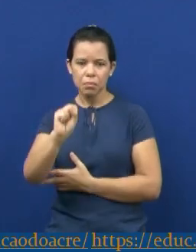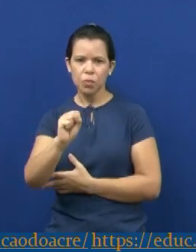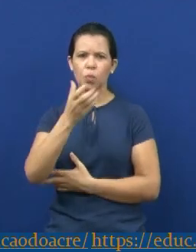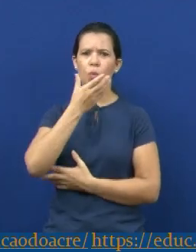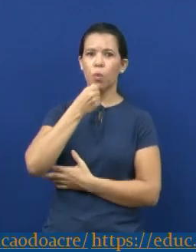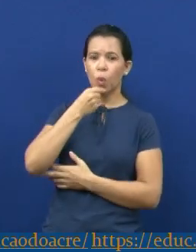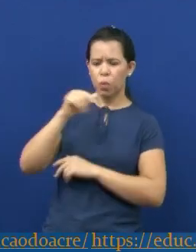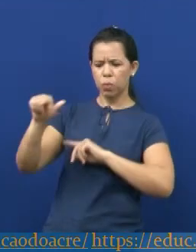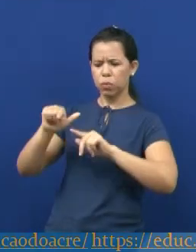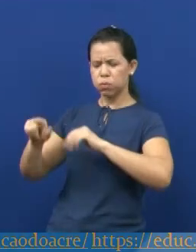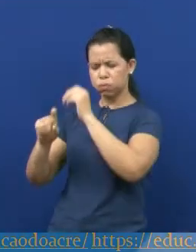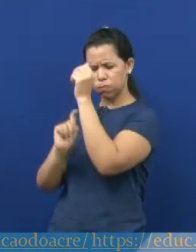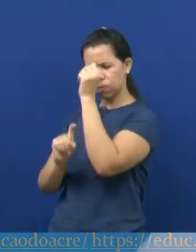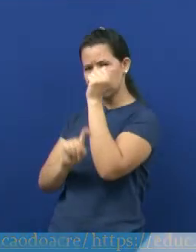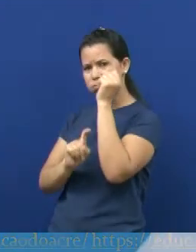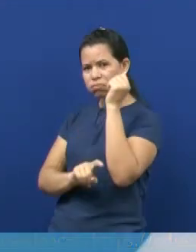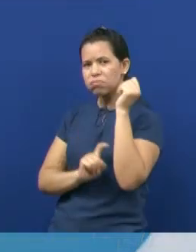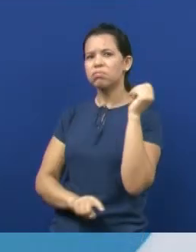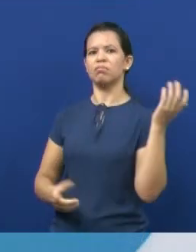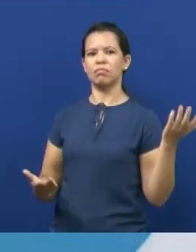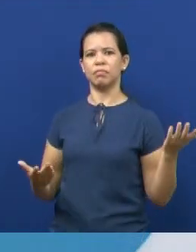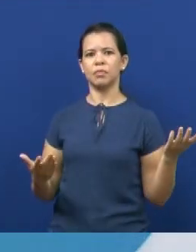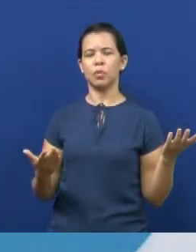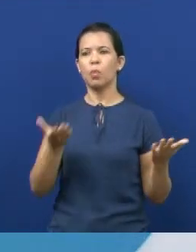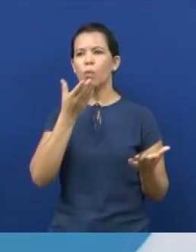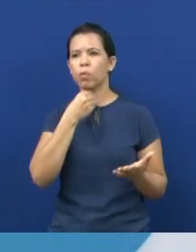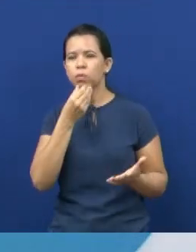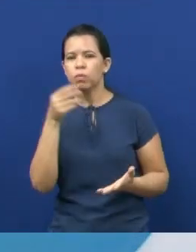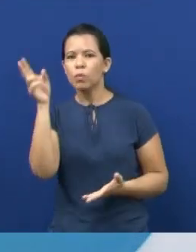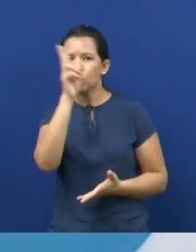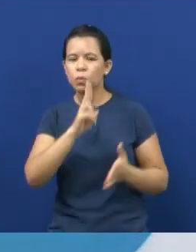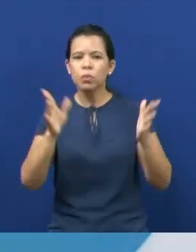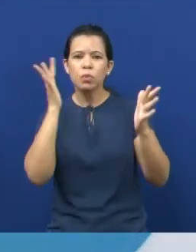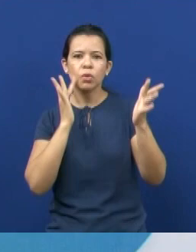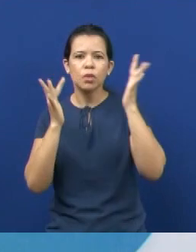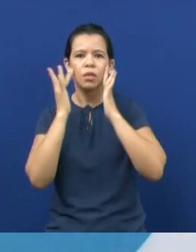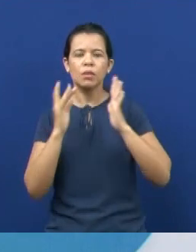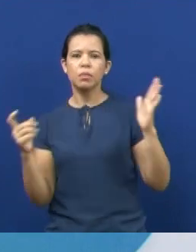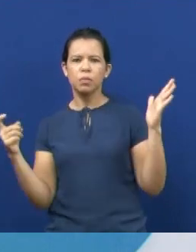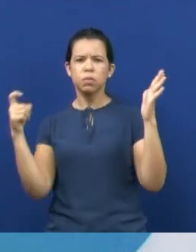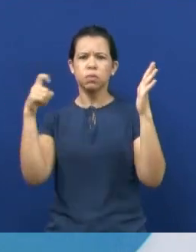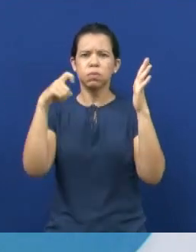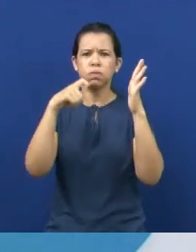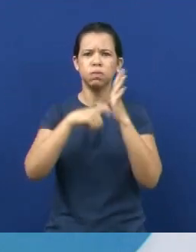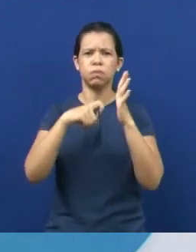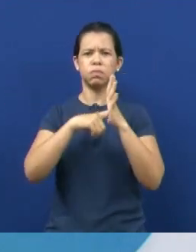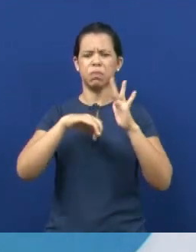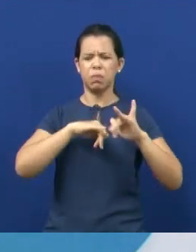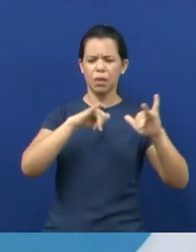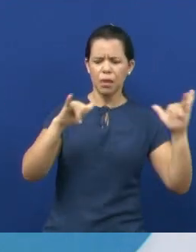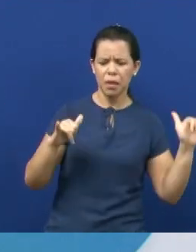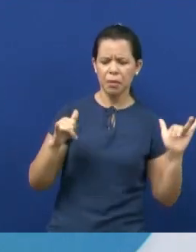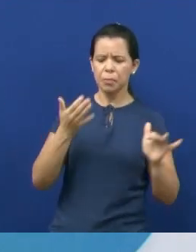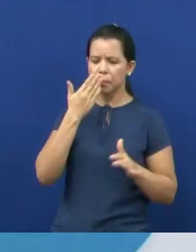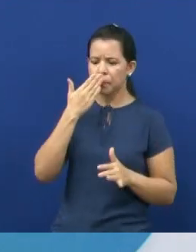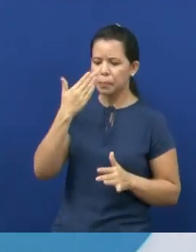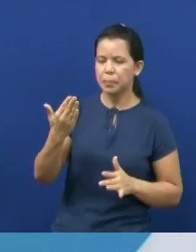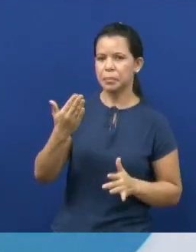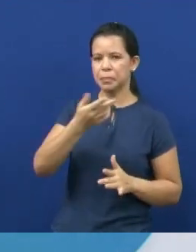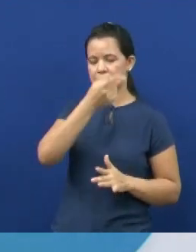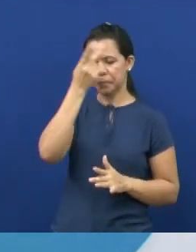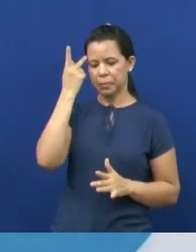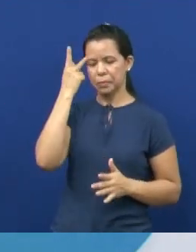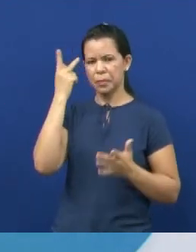ele utilizava o teatro como denúncia para reivindicar condições para os menos favorecidos